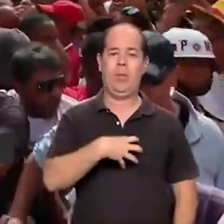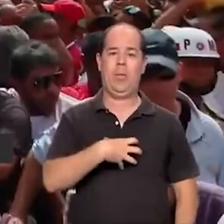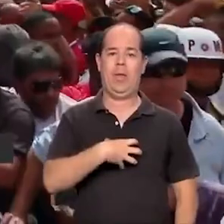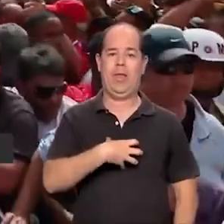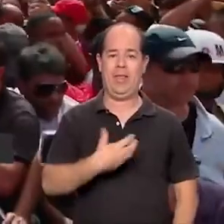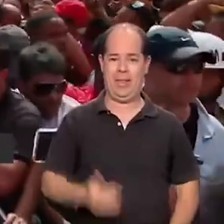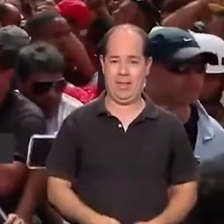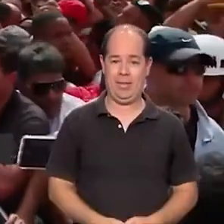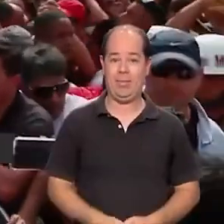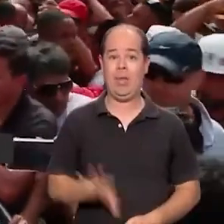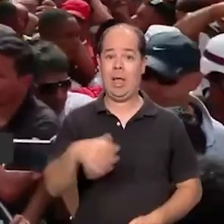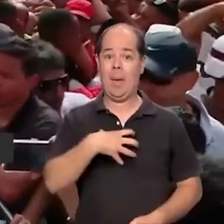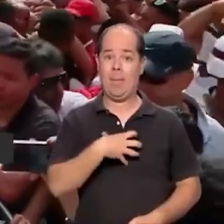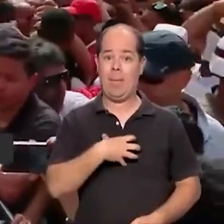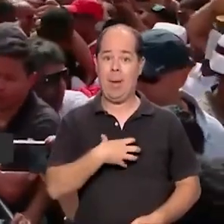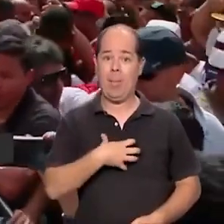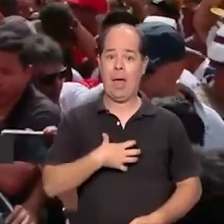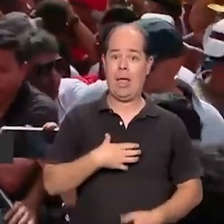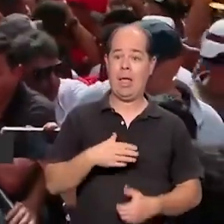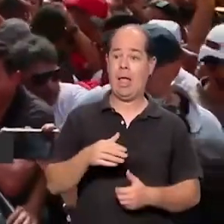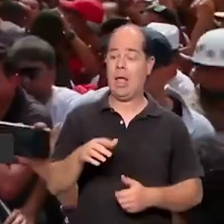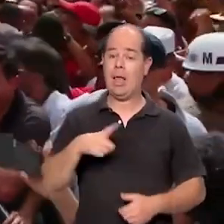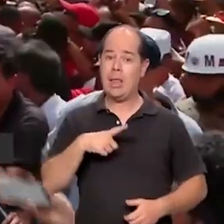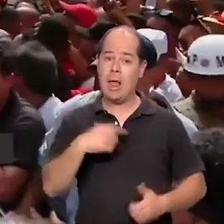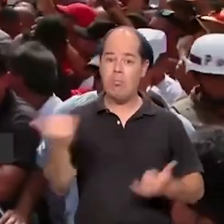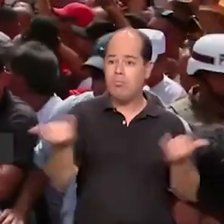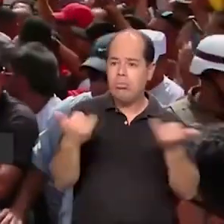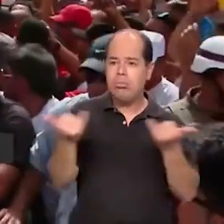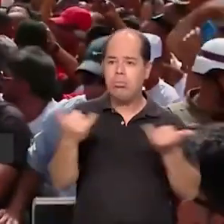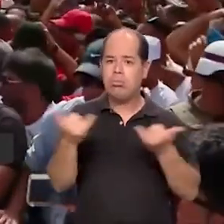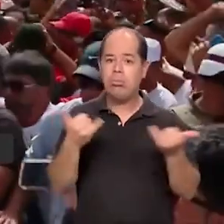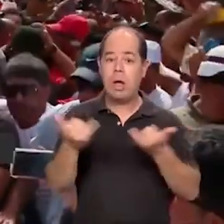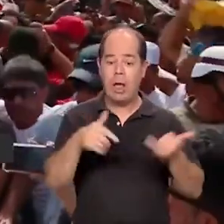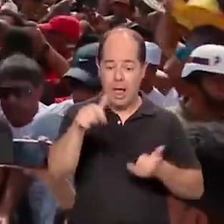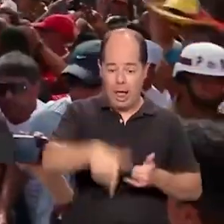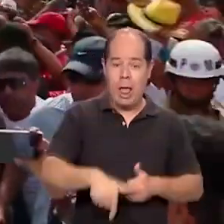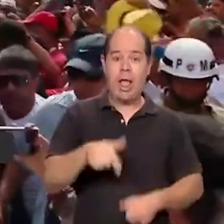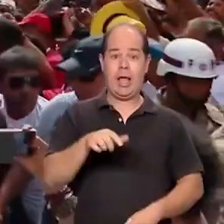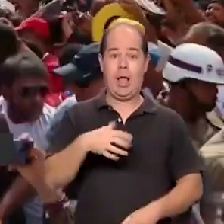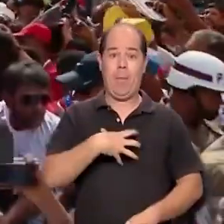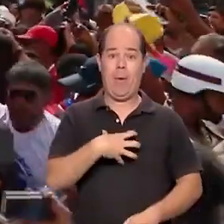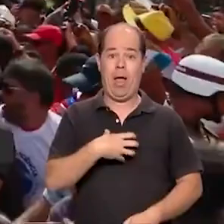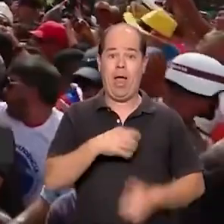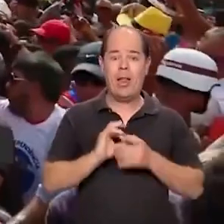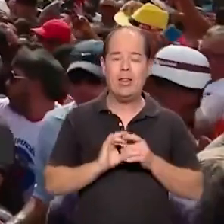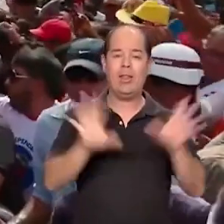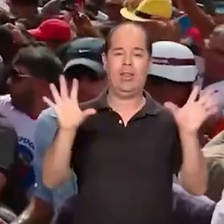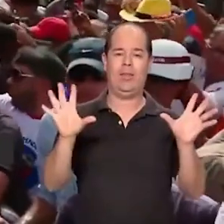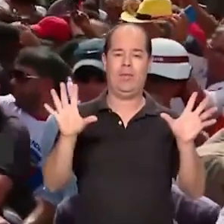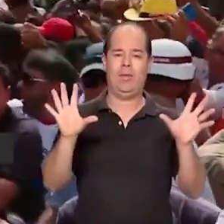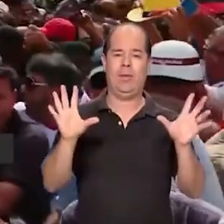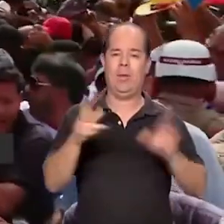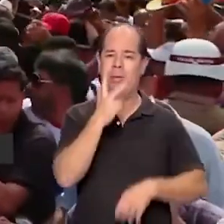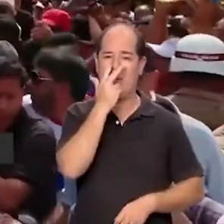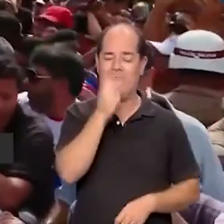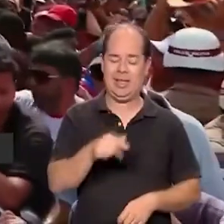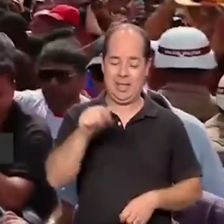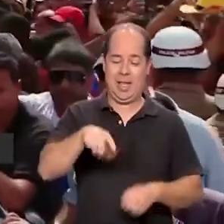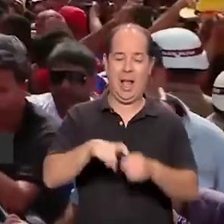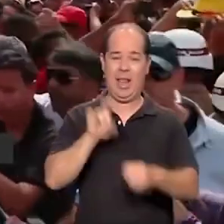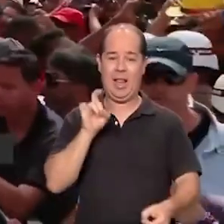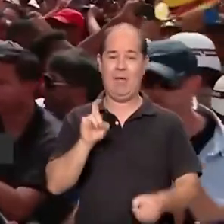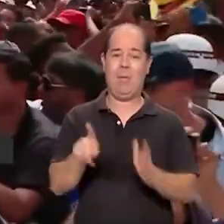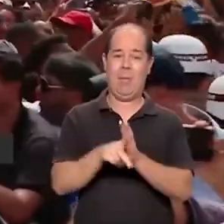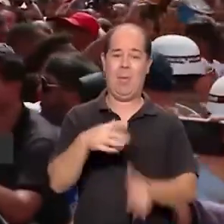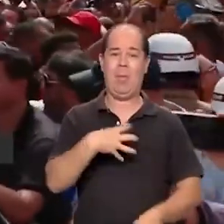Os baianos que conhecem essa data como a independência baiana também. Porque ela celebra a vitória